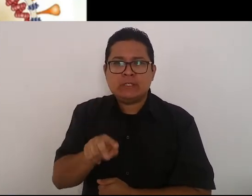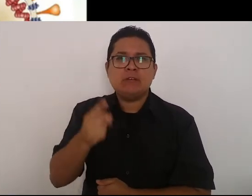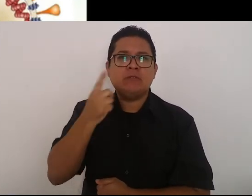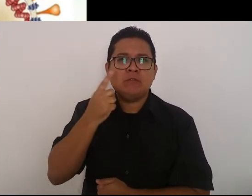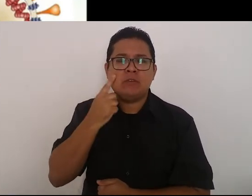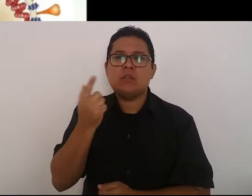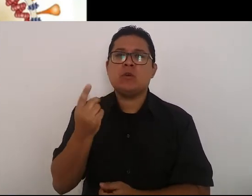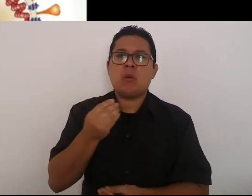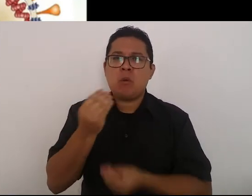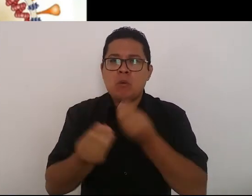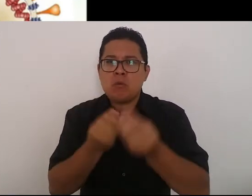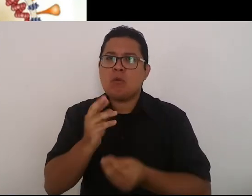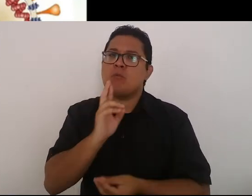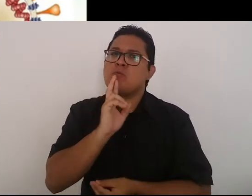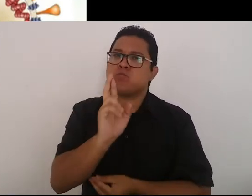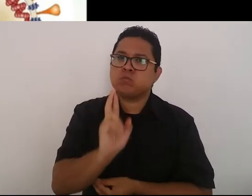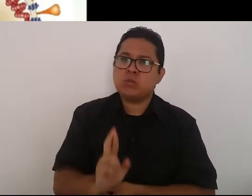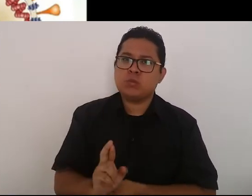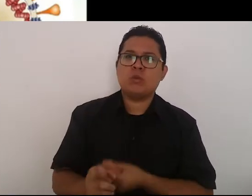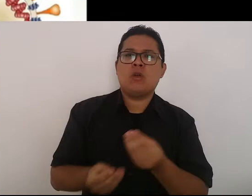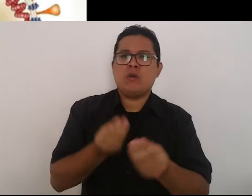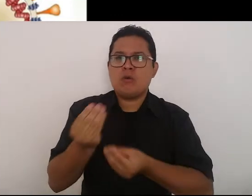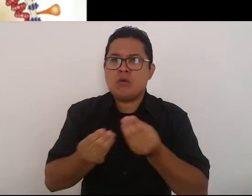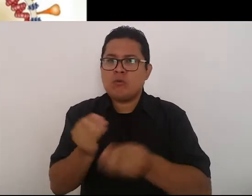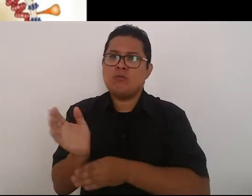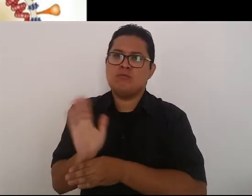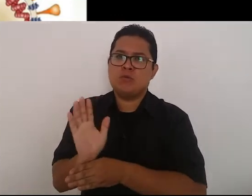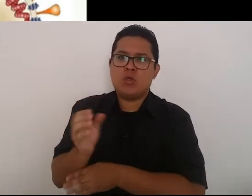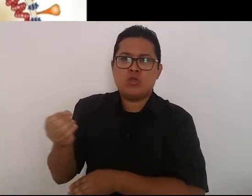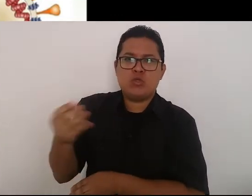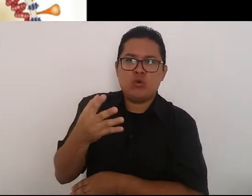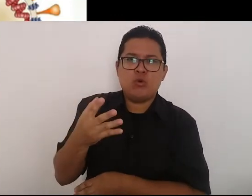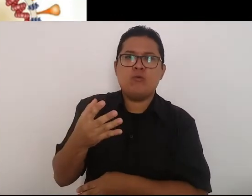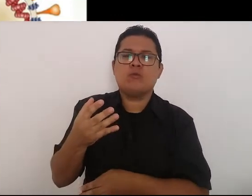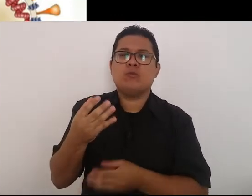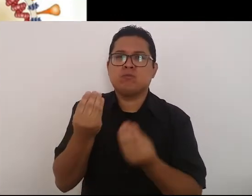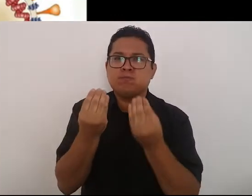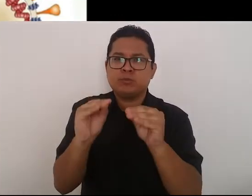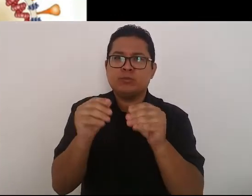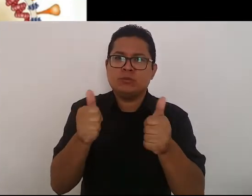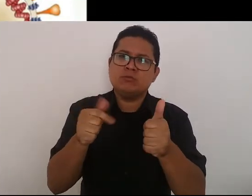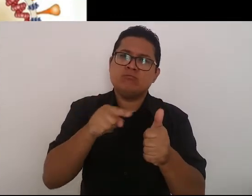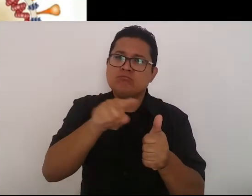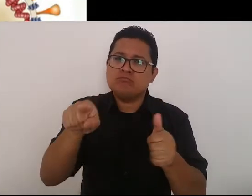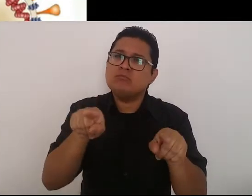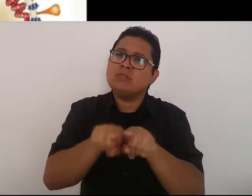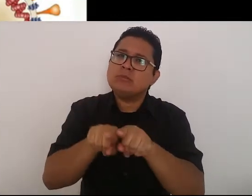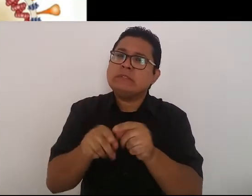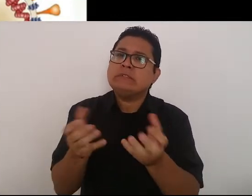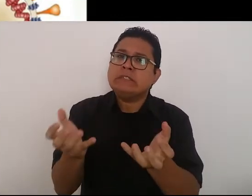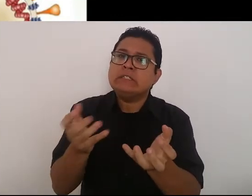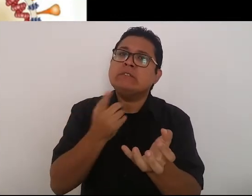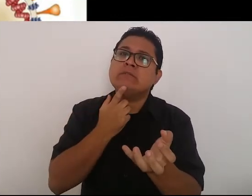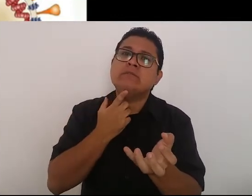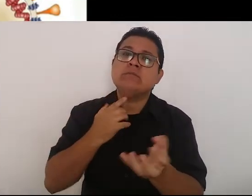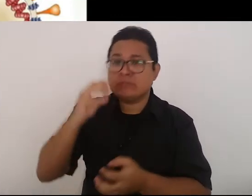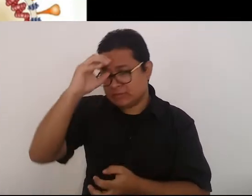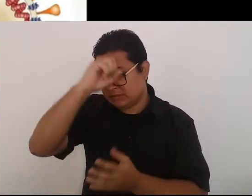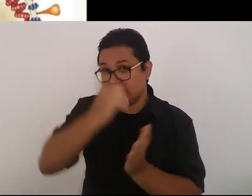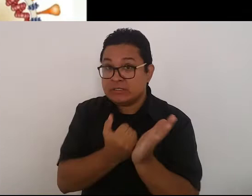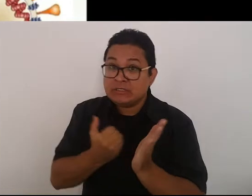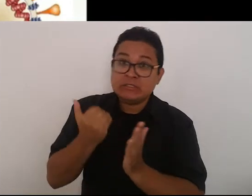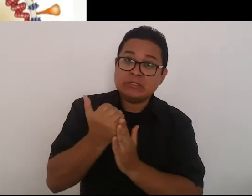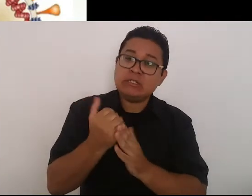você queira estudar, falar, para a gente preparar alguma coisa aí para vocês, tanto os nossos alunos como